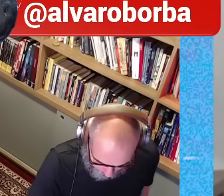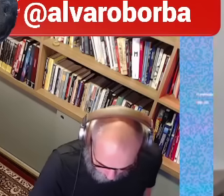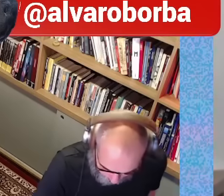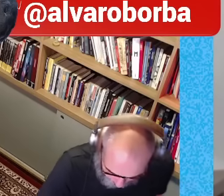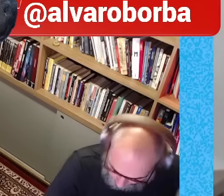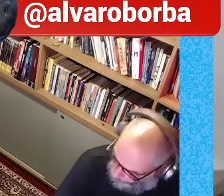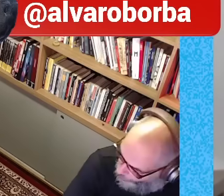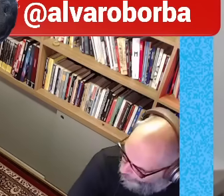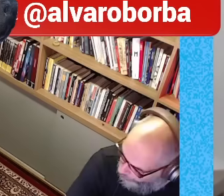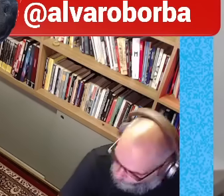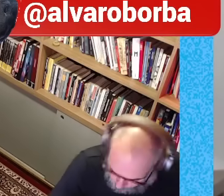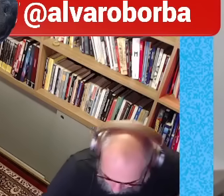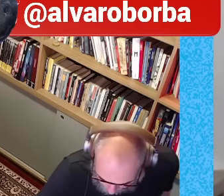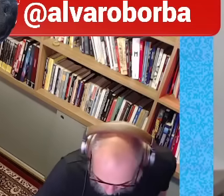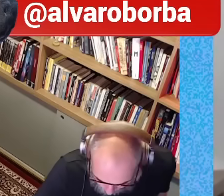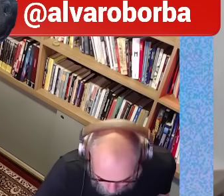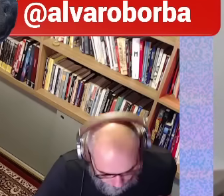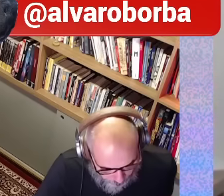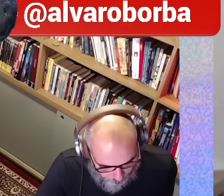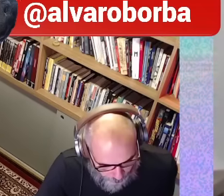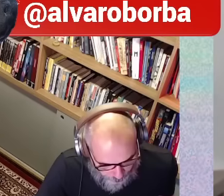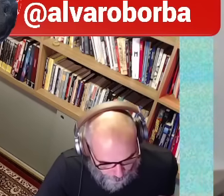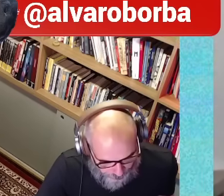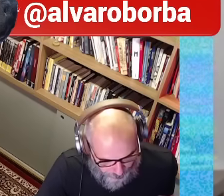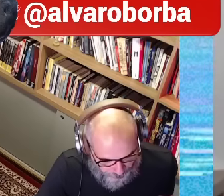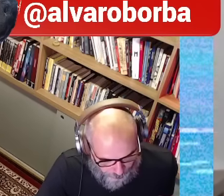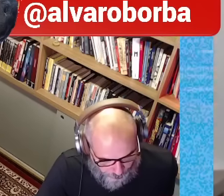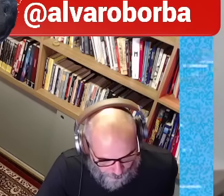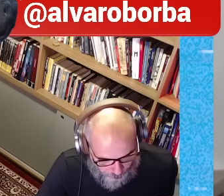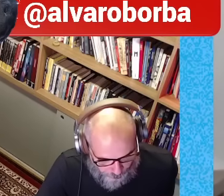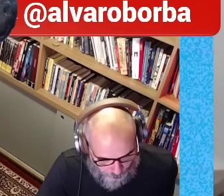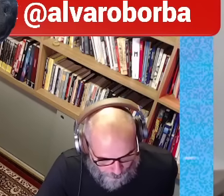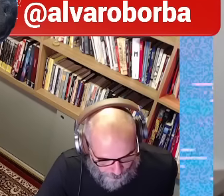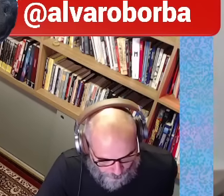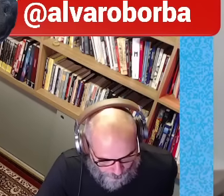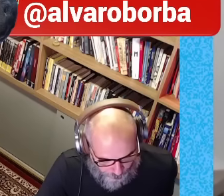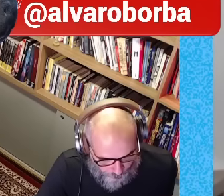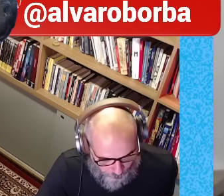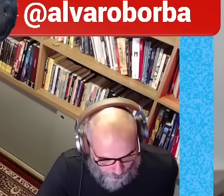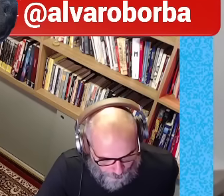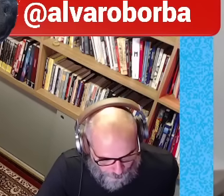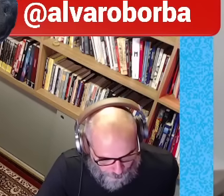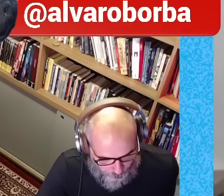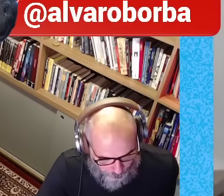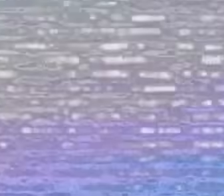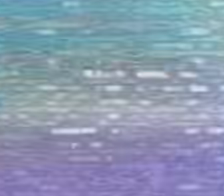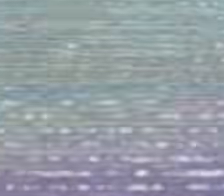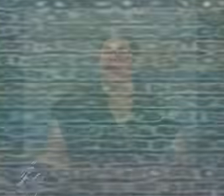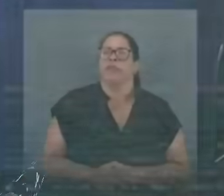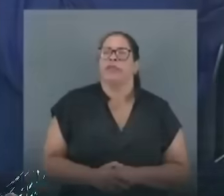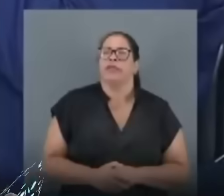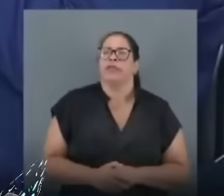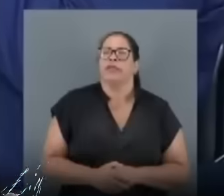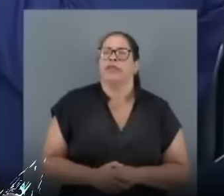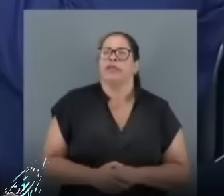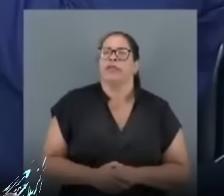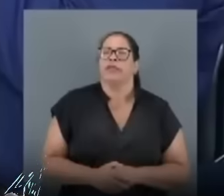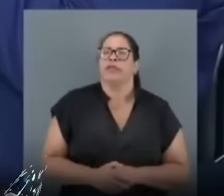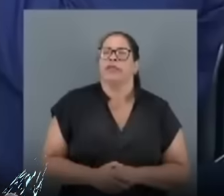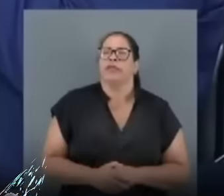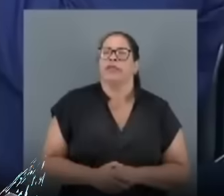na Câmara mas antes do vazamento antes do vazamento então o